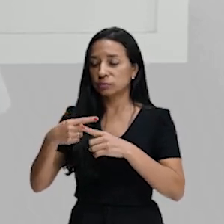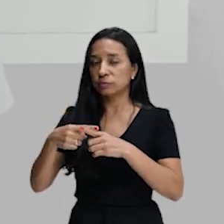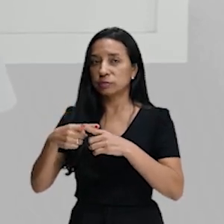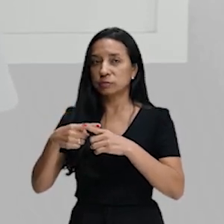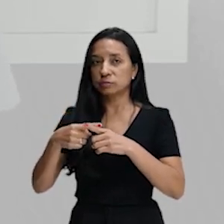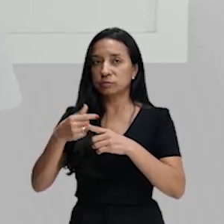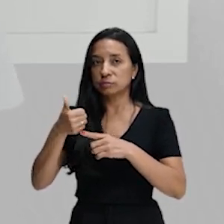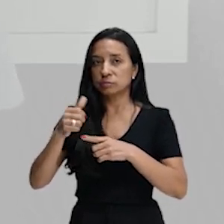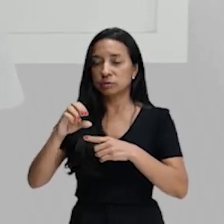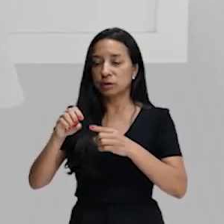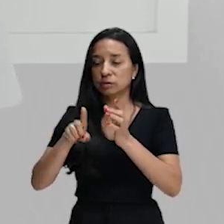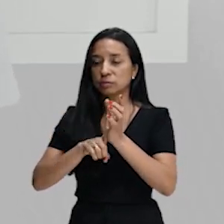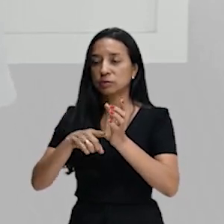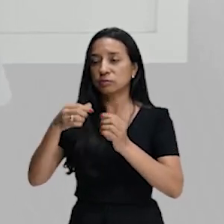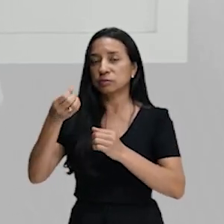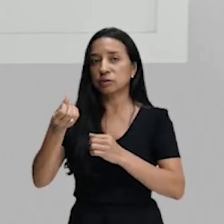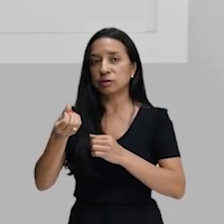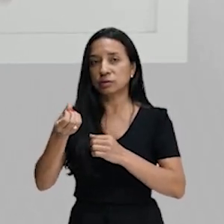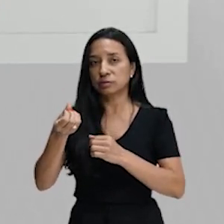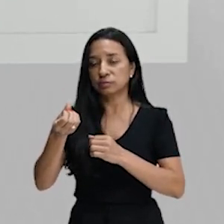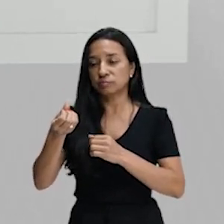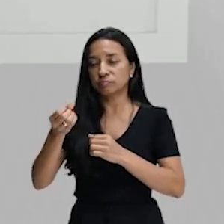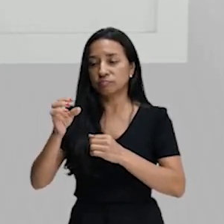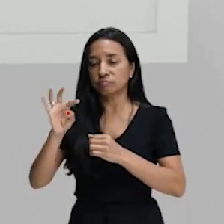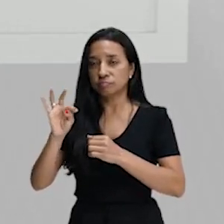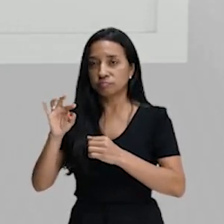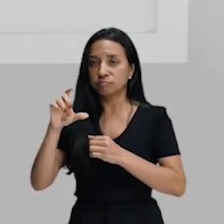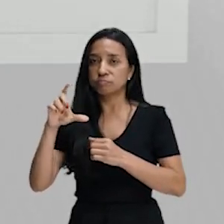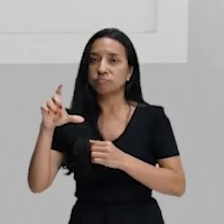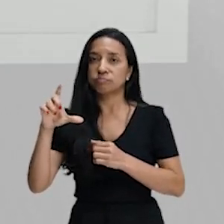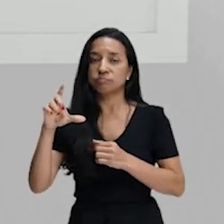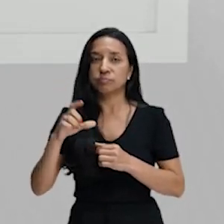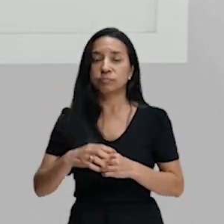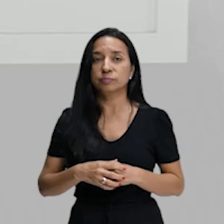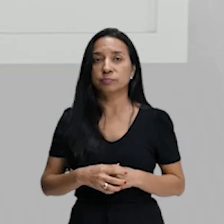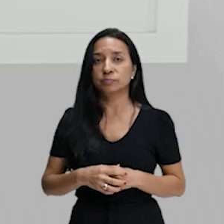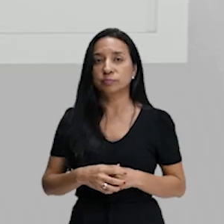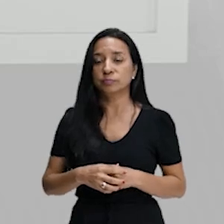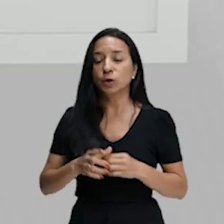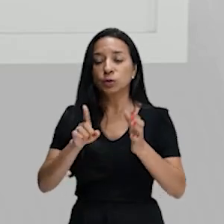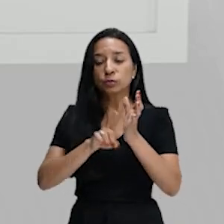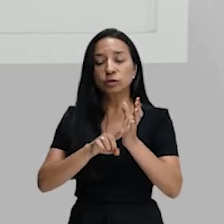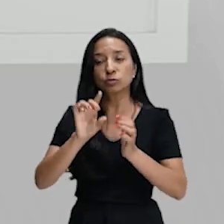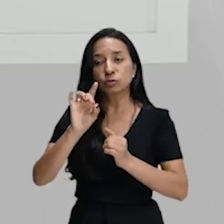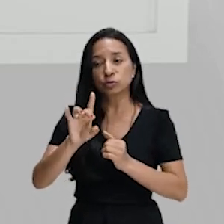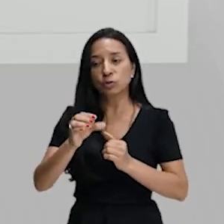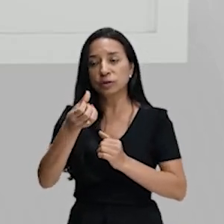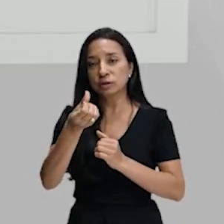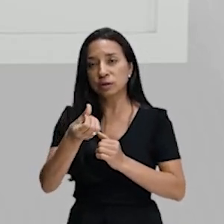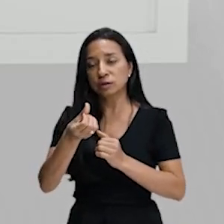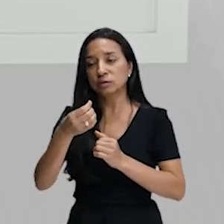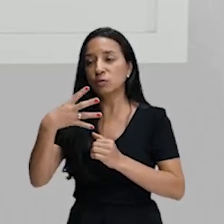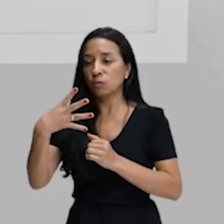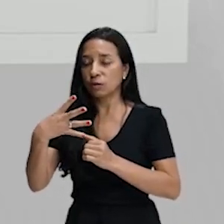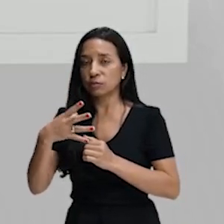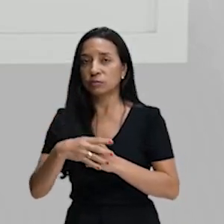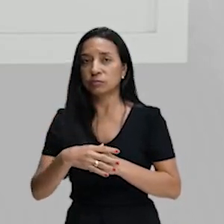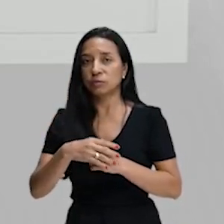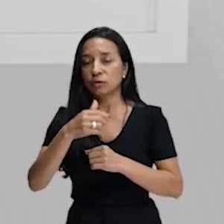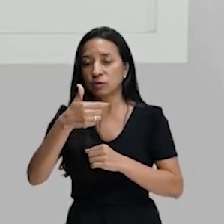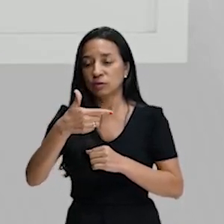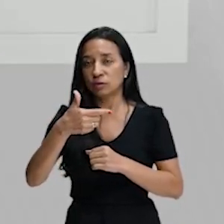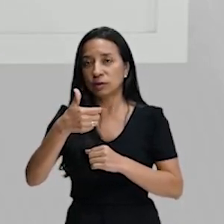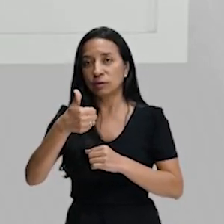menos 6, viu? Cuidado. Eu estou subtraindo só o 6 e o 4. O 10 a menos 6 eu mantenho.